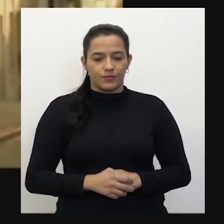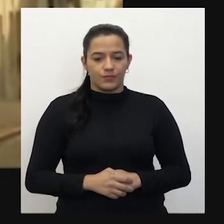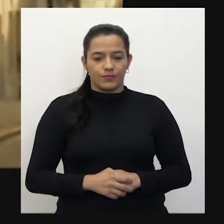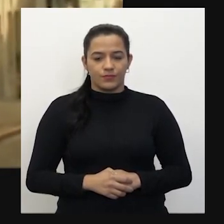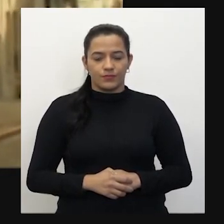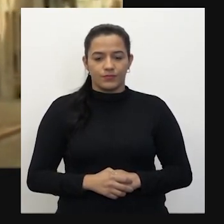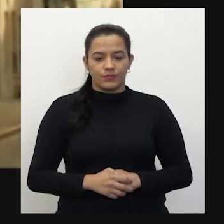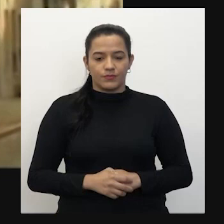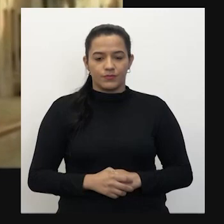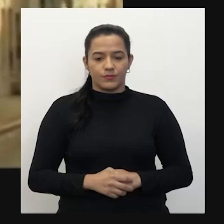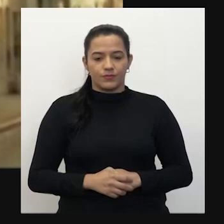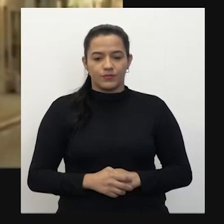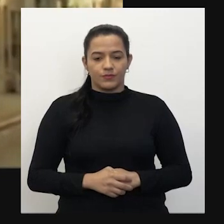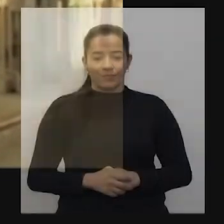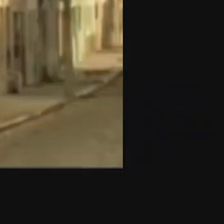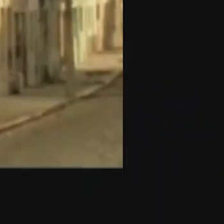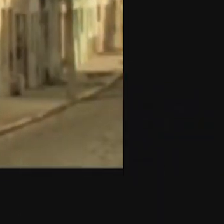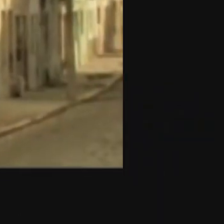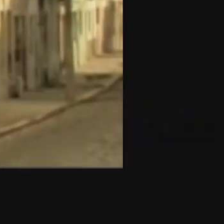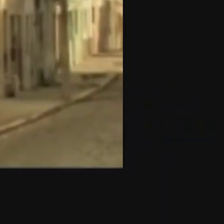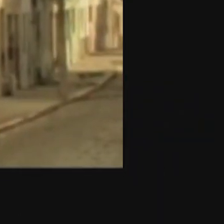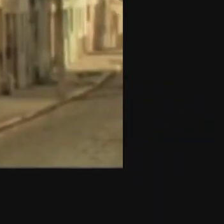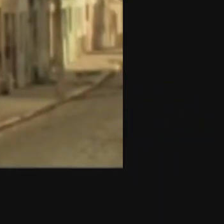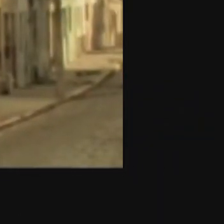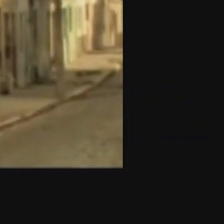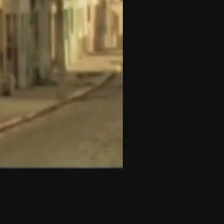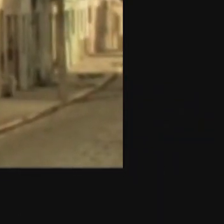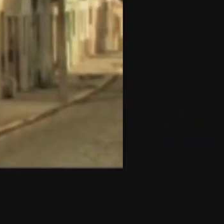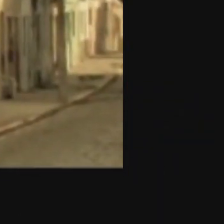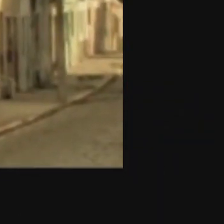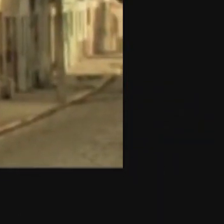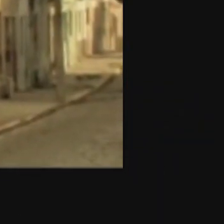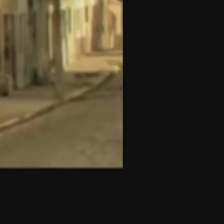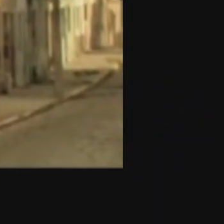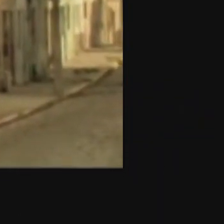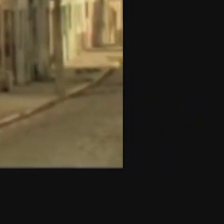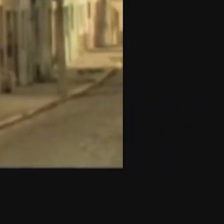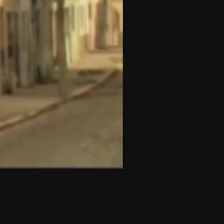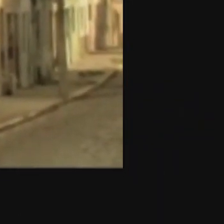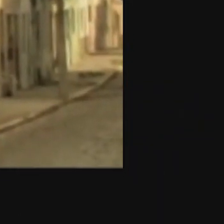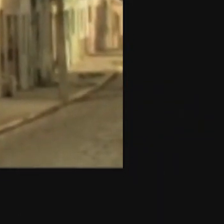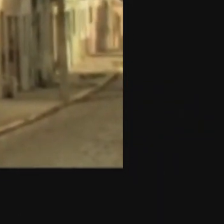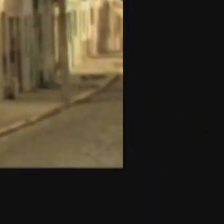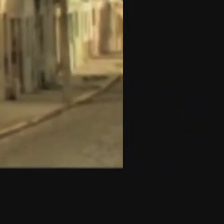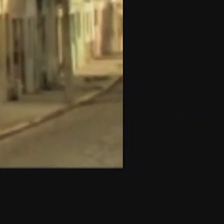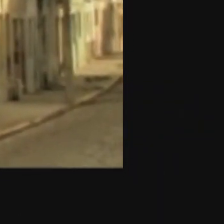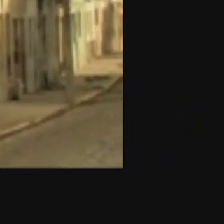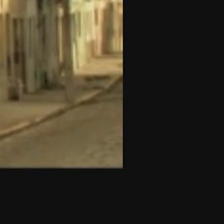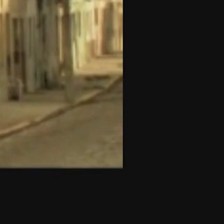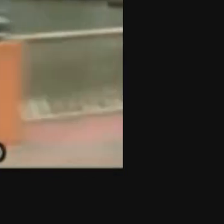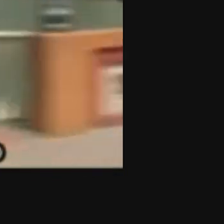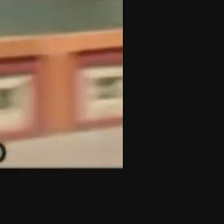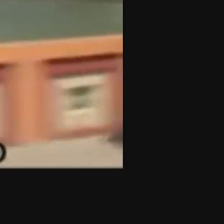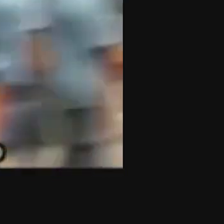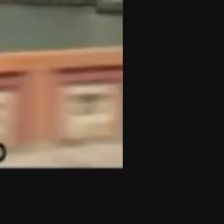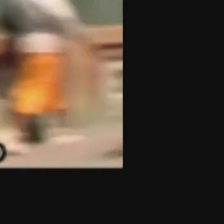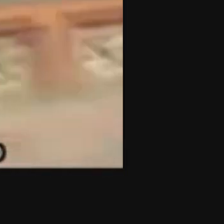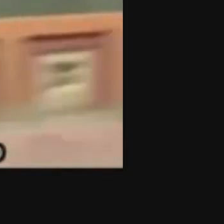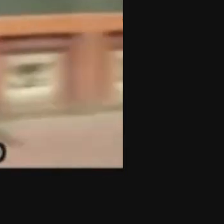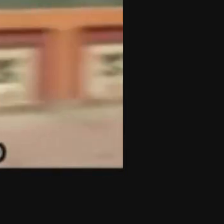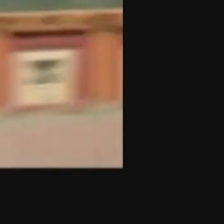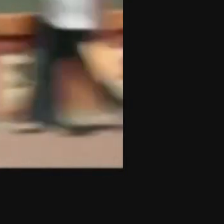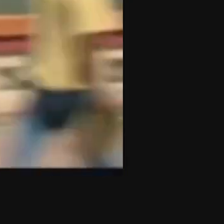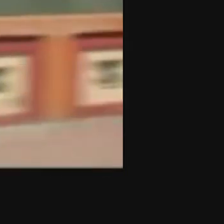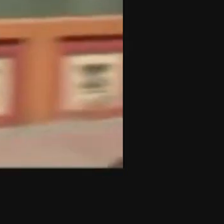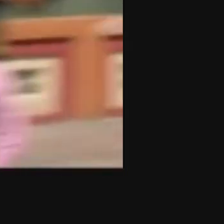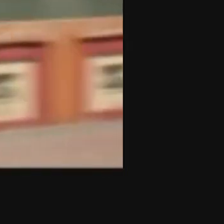e amar. É muito bom escutar versos de improvisadores. Sou do Pajéu das Flores, tenho razão de cantar. E você canta, eu